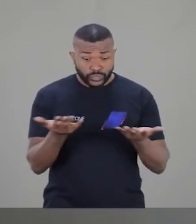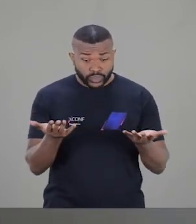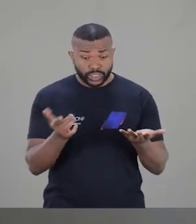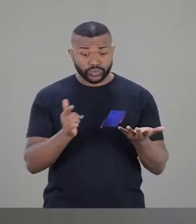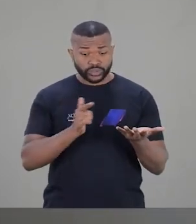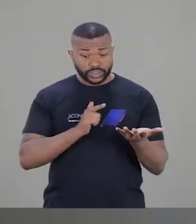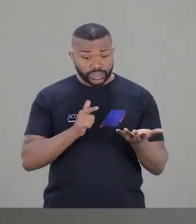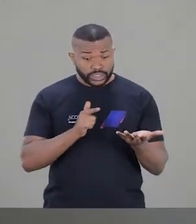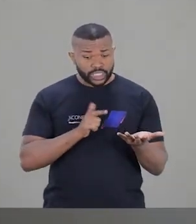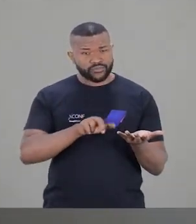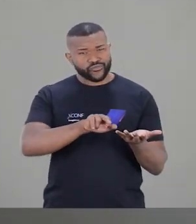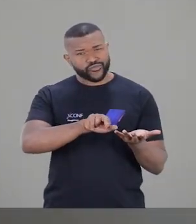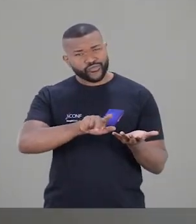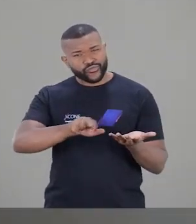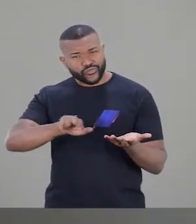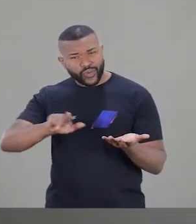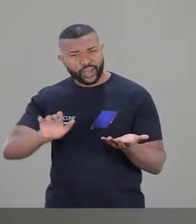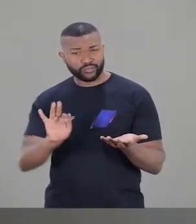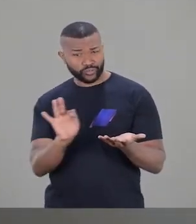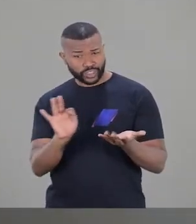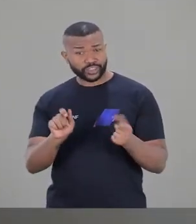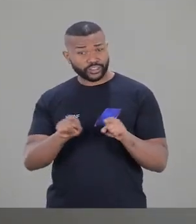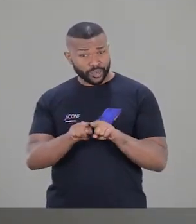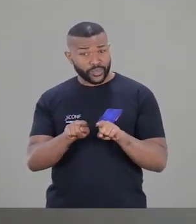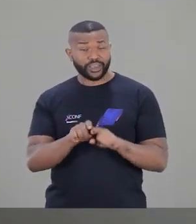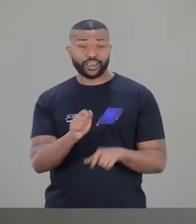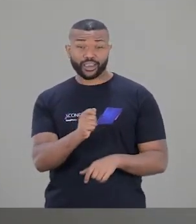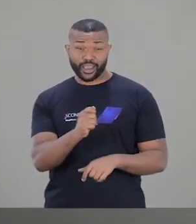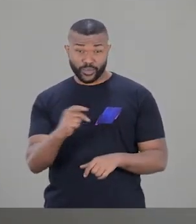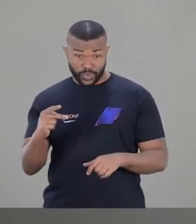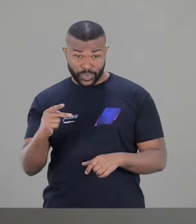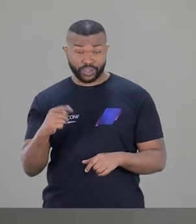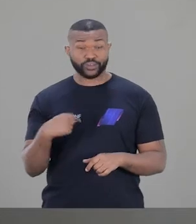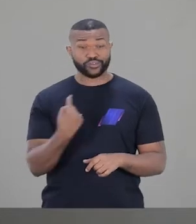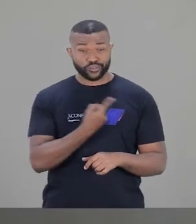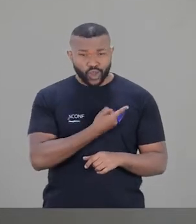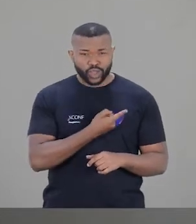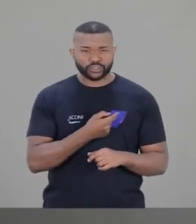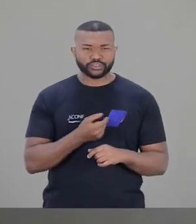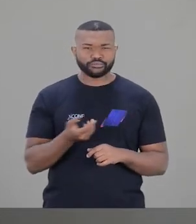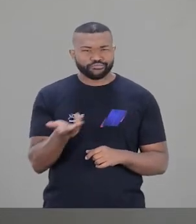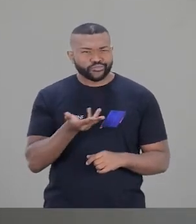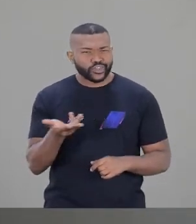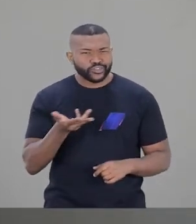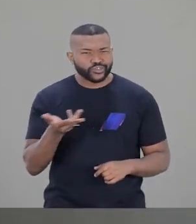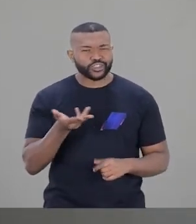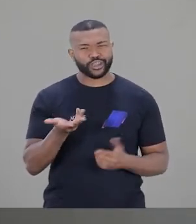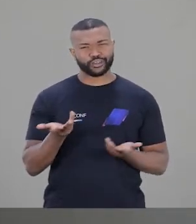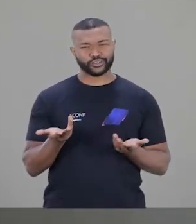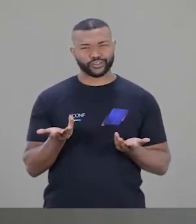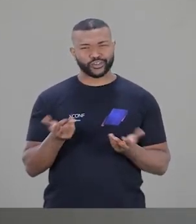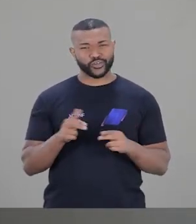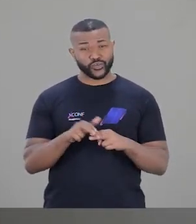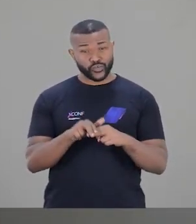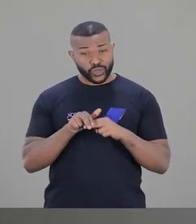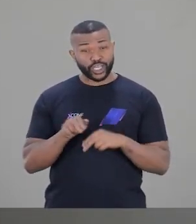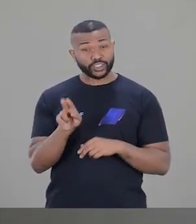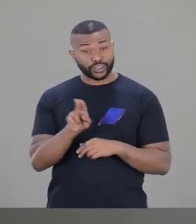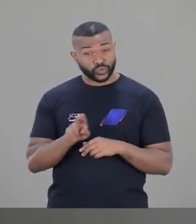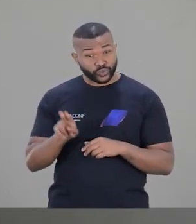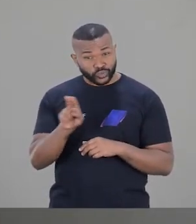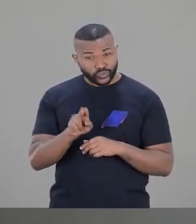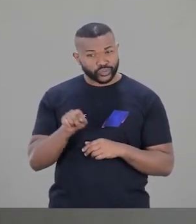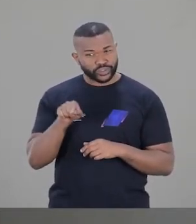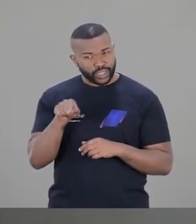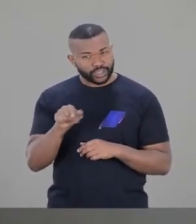compartilhado entre várias features e várias apps também provê para a gente agilidade, através da reutilização